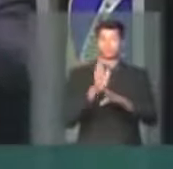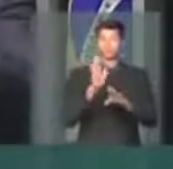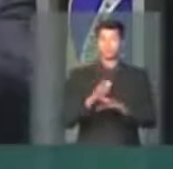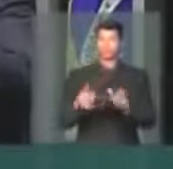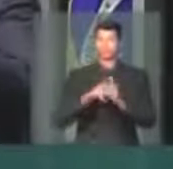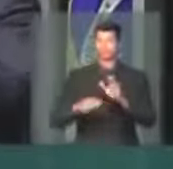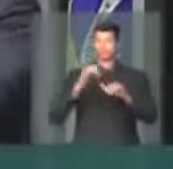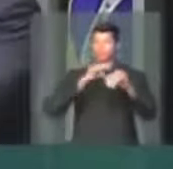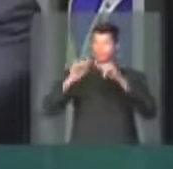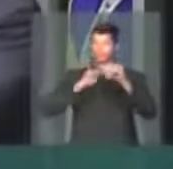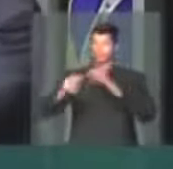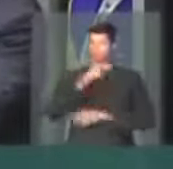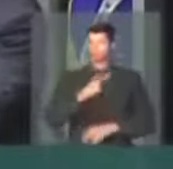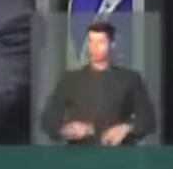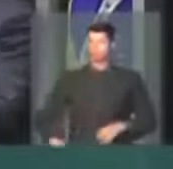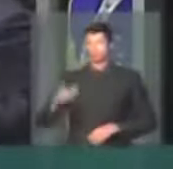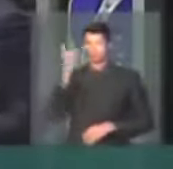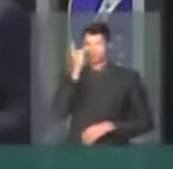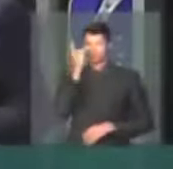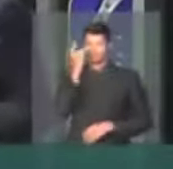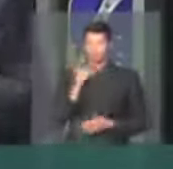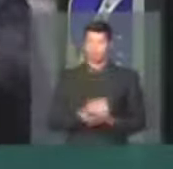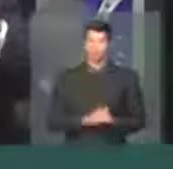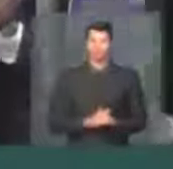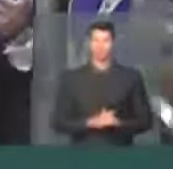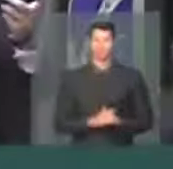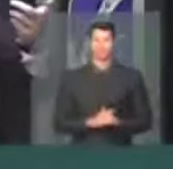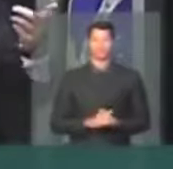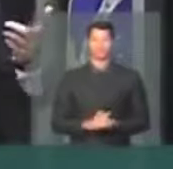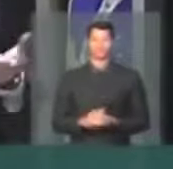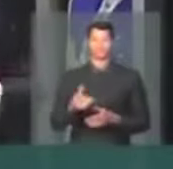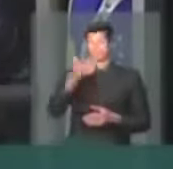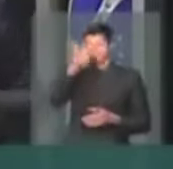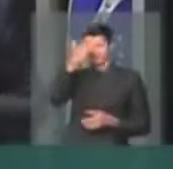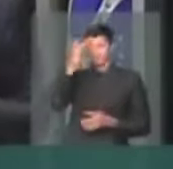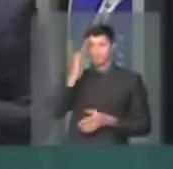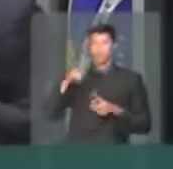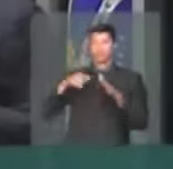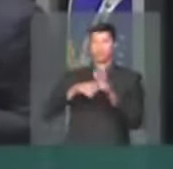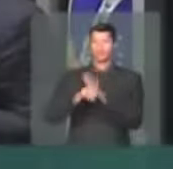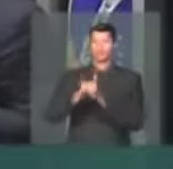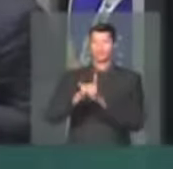da campanha da presidente Dilma. E aí as